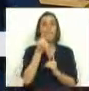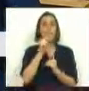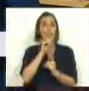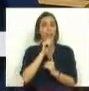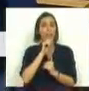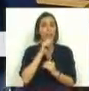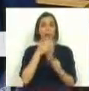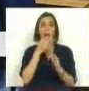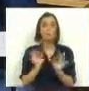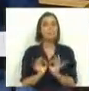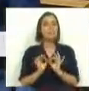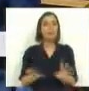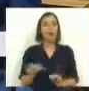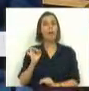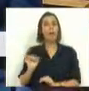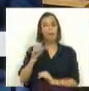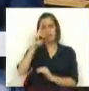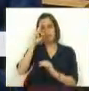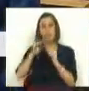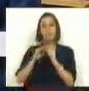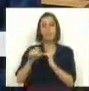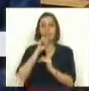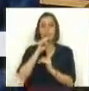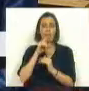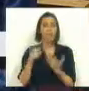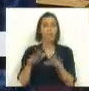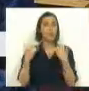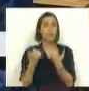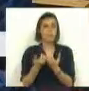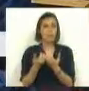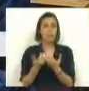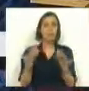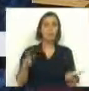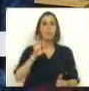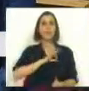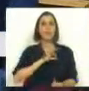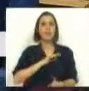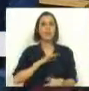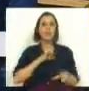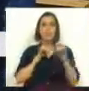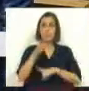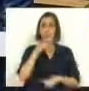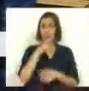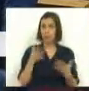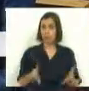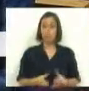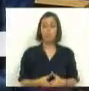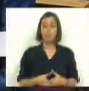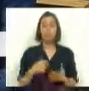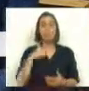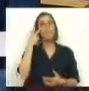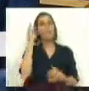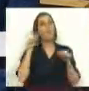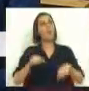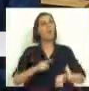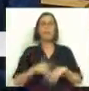financeira, a par também da sua sustentabilidade em termos sociais. Senhoras e senhores deputados, vivemos